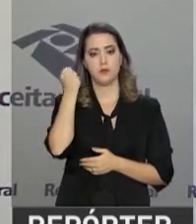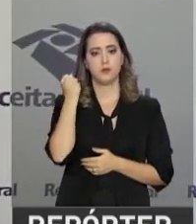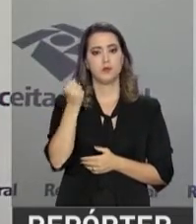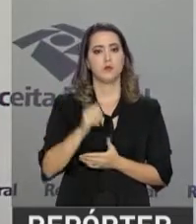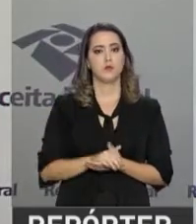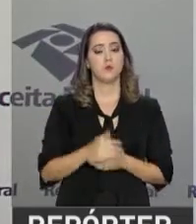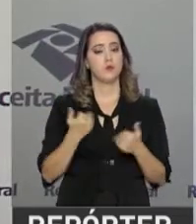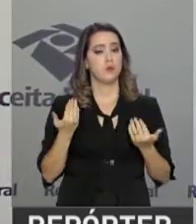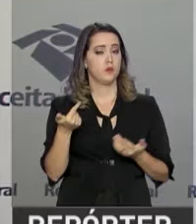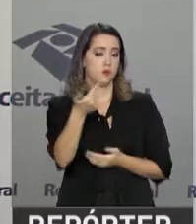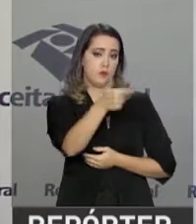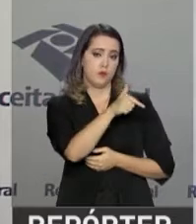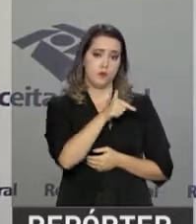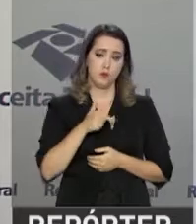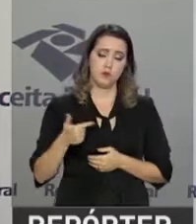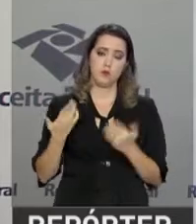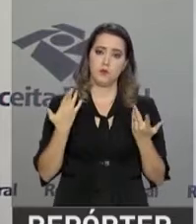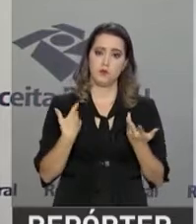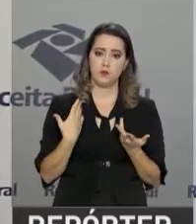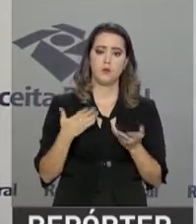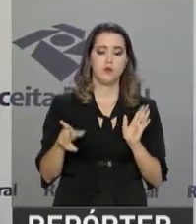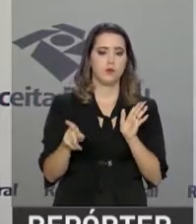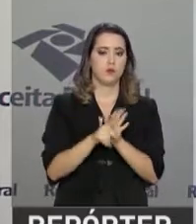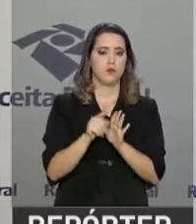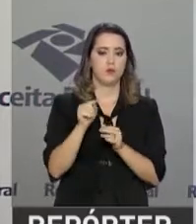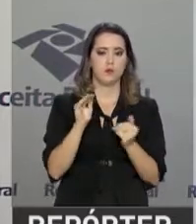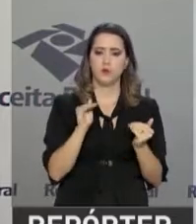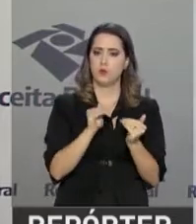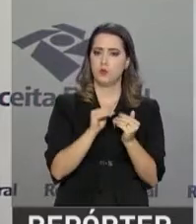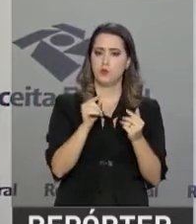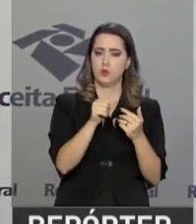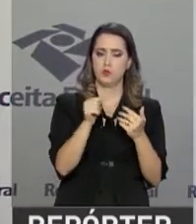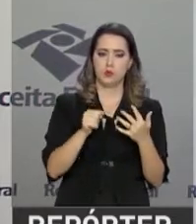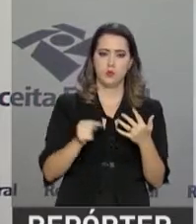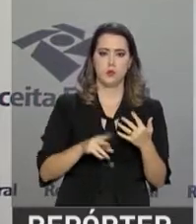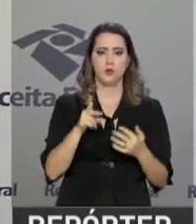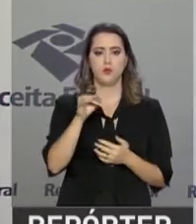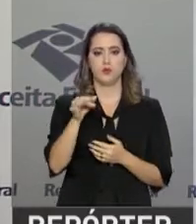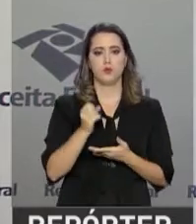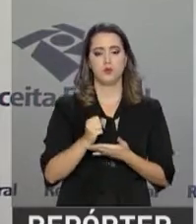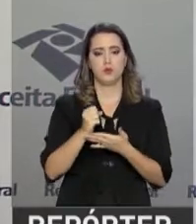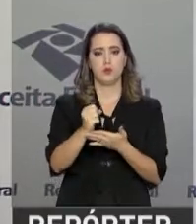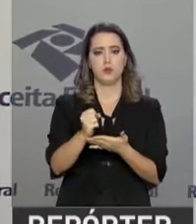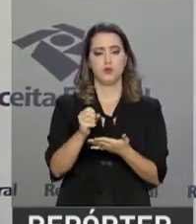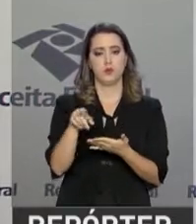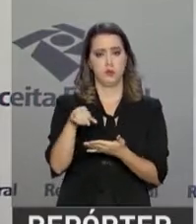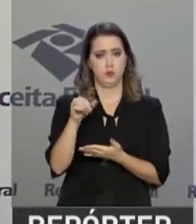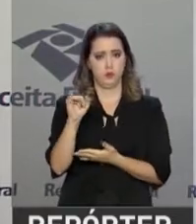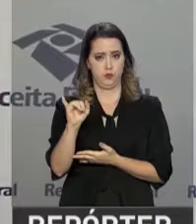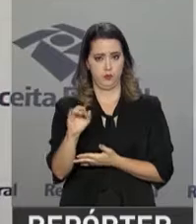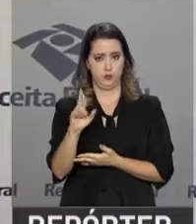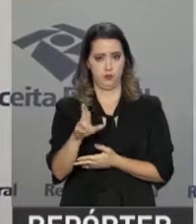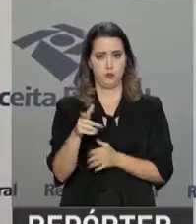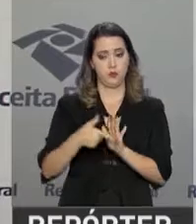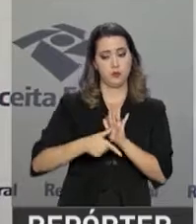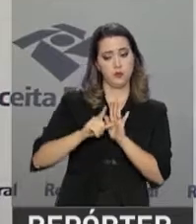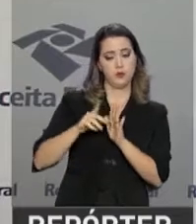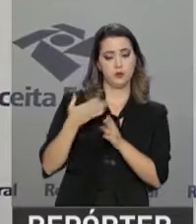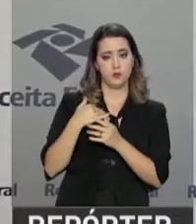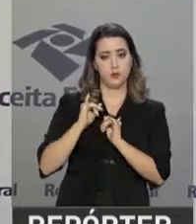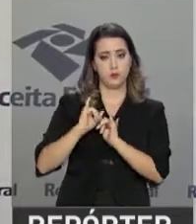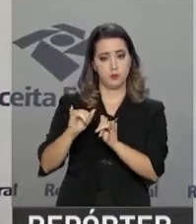os demais recebe de acordo com a data de entrega da declaração quem entregou o primeiro